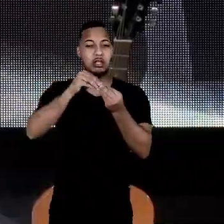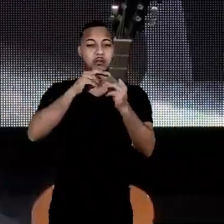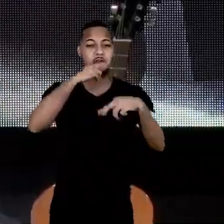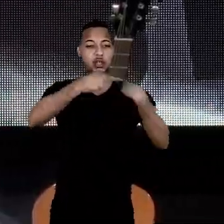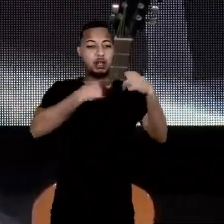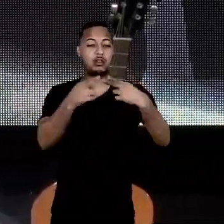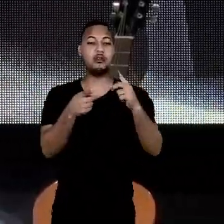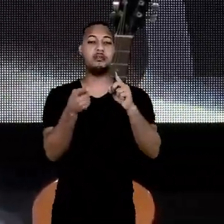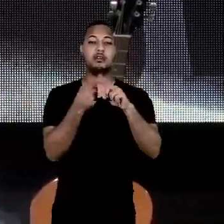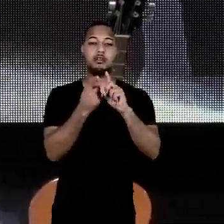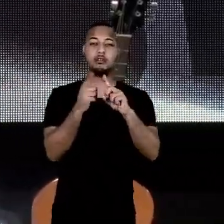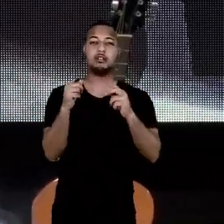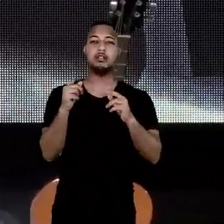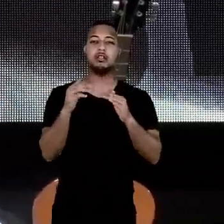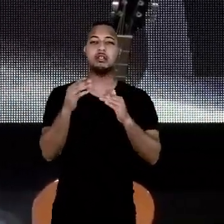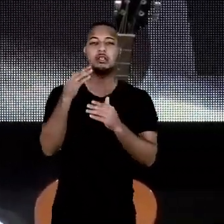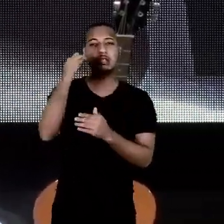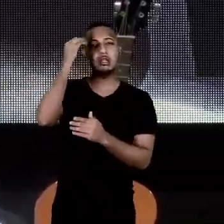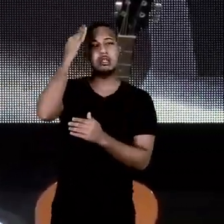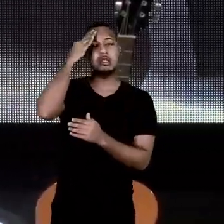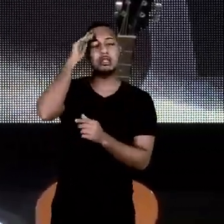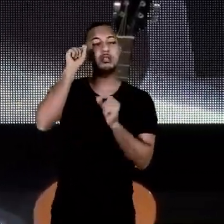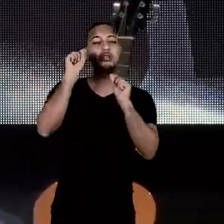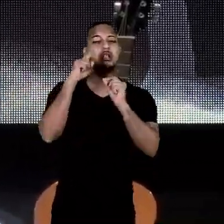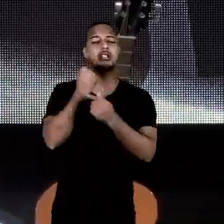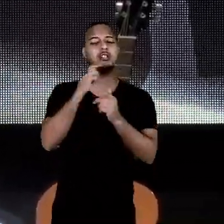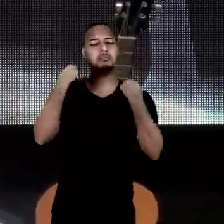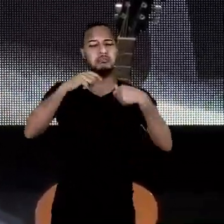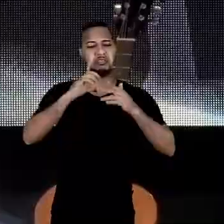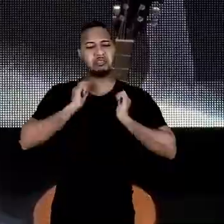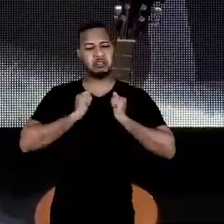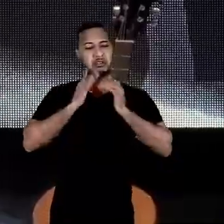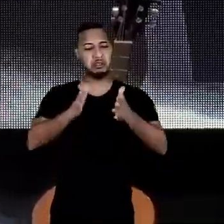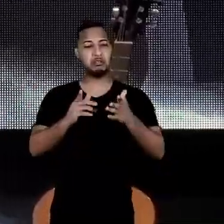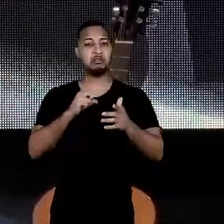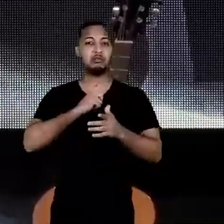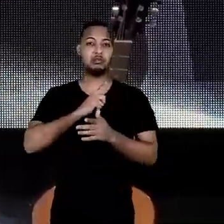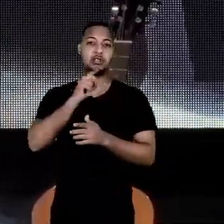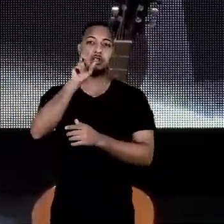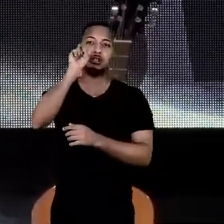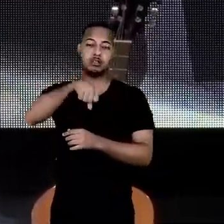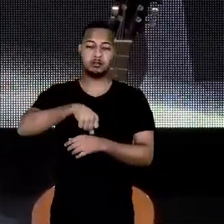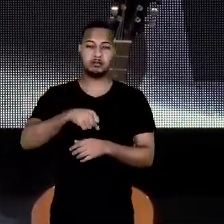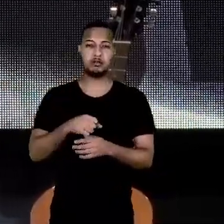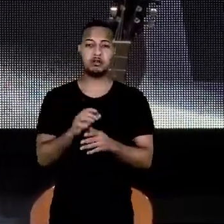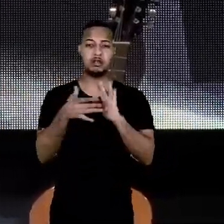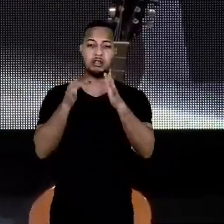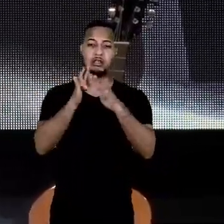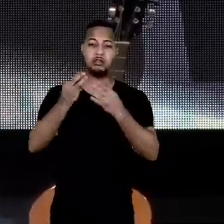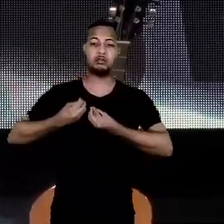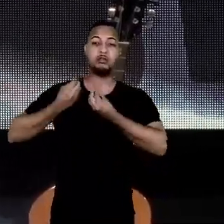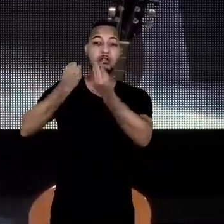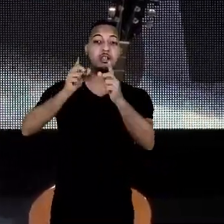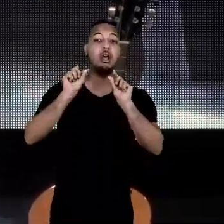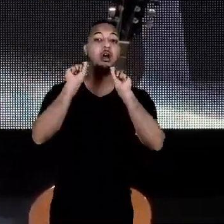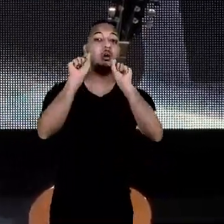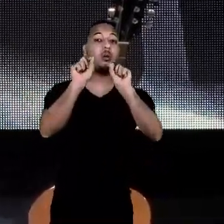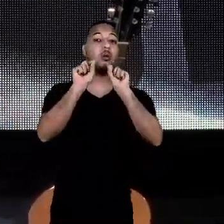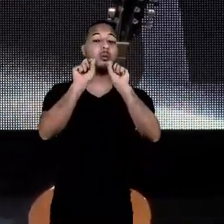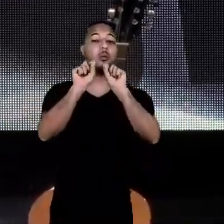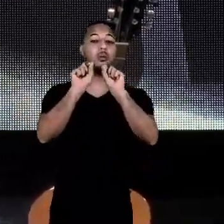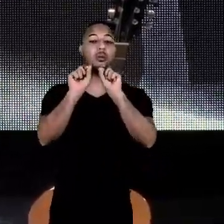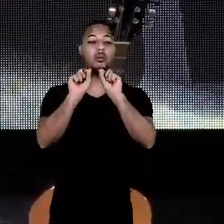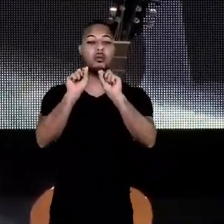gente precisa, de fato, tomar um posicionamento. Escuta, Jesus oferece